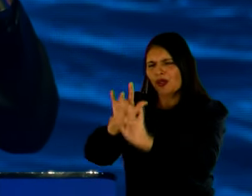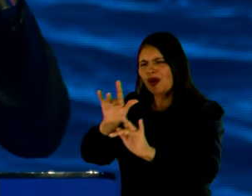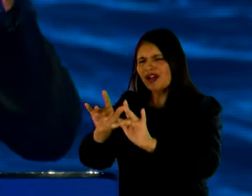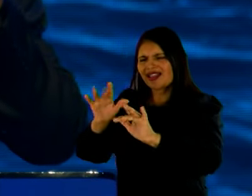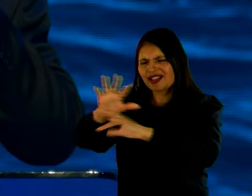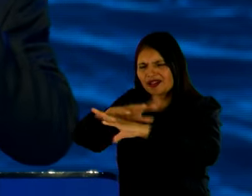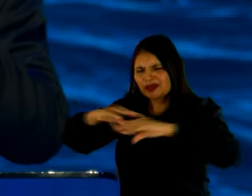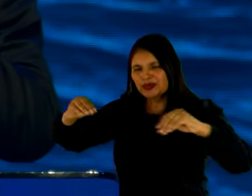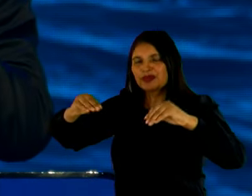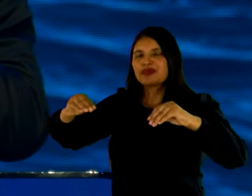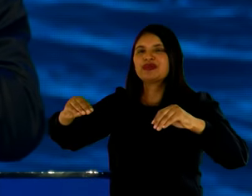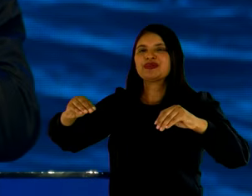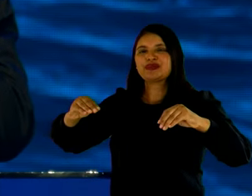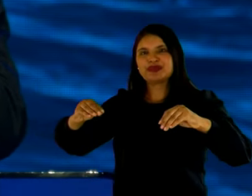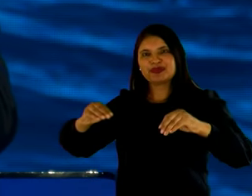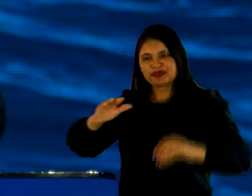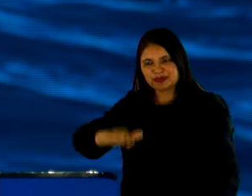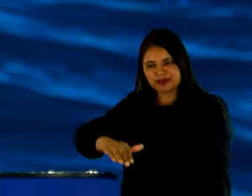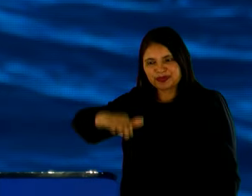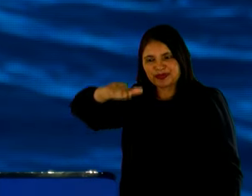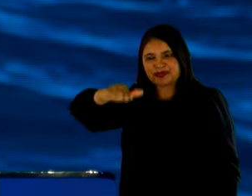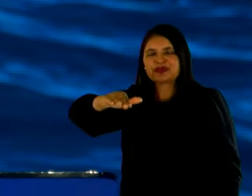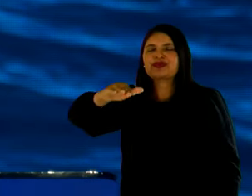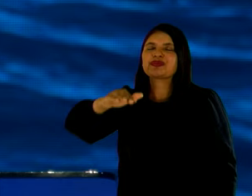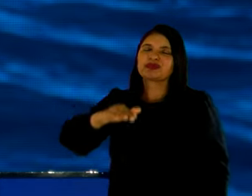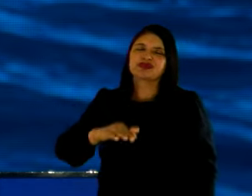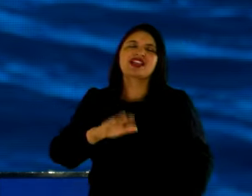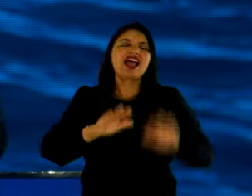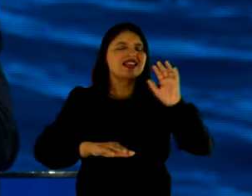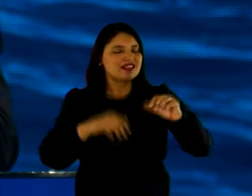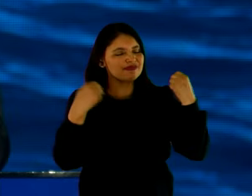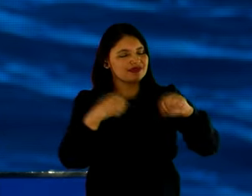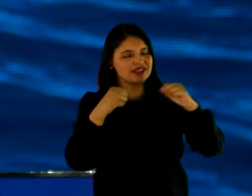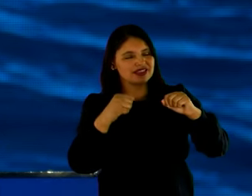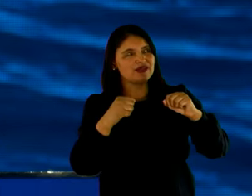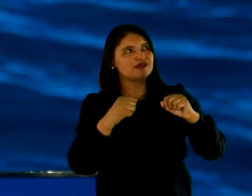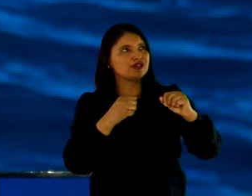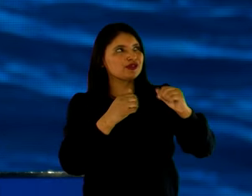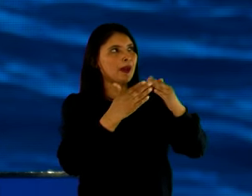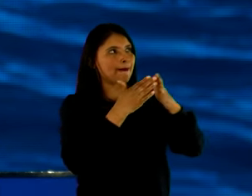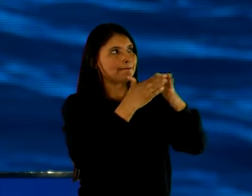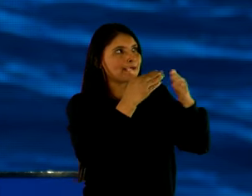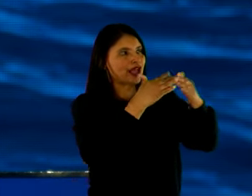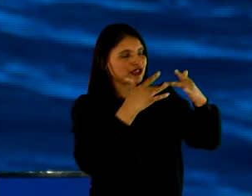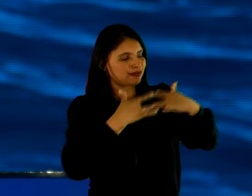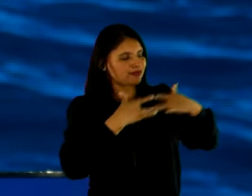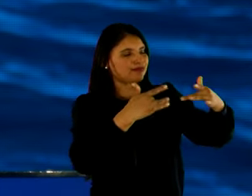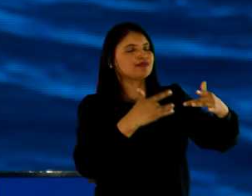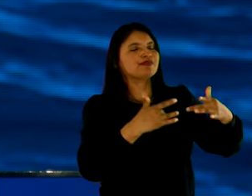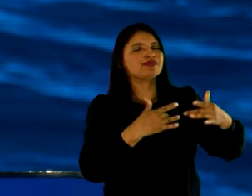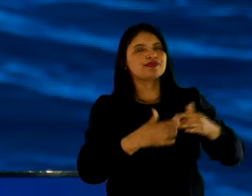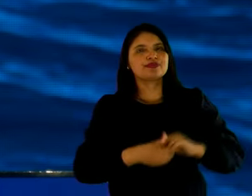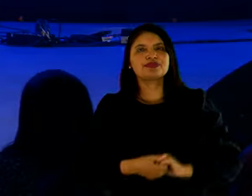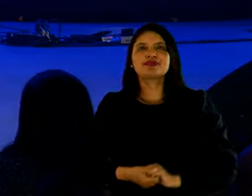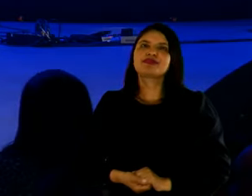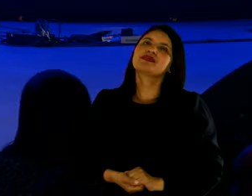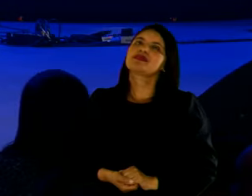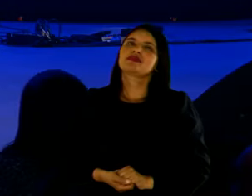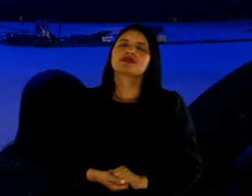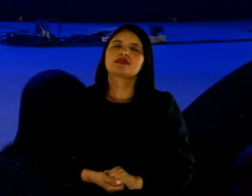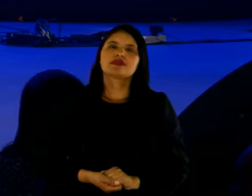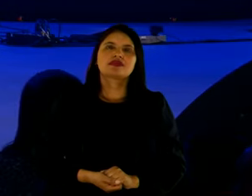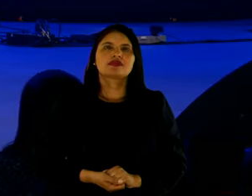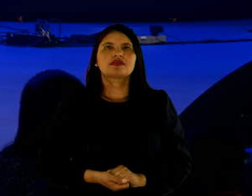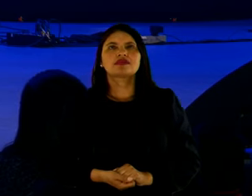Deus. Tem hora que tem que pedir a misericórdia. Agora, finalizando, o que que é